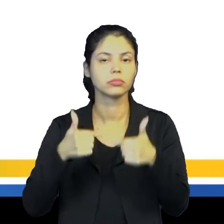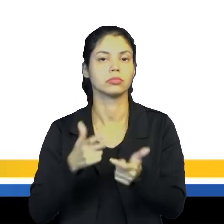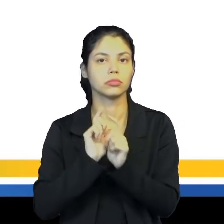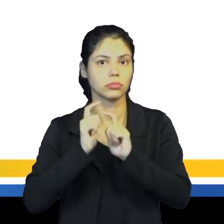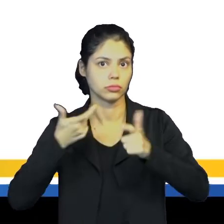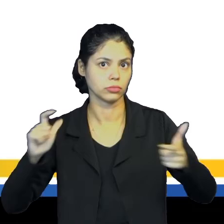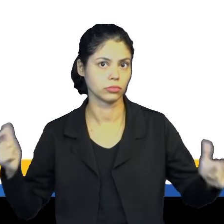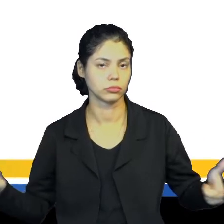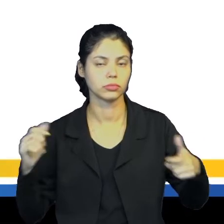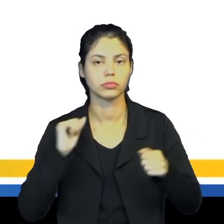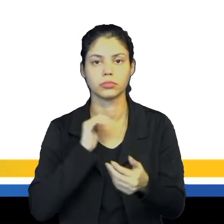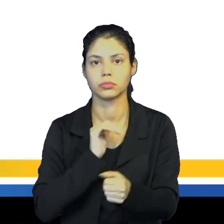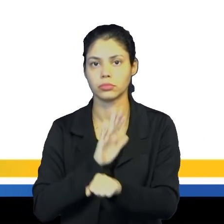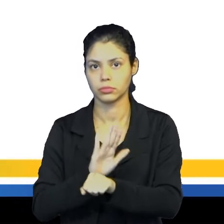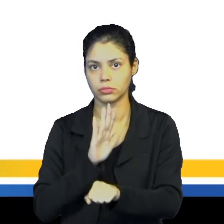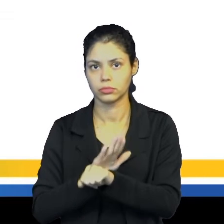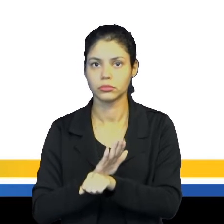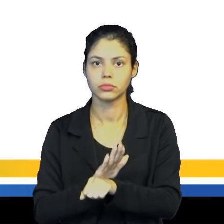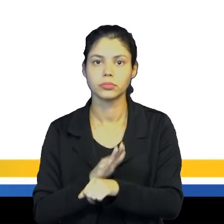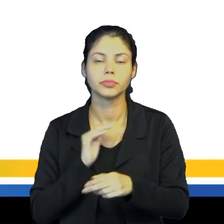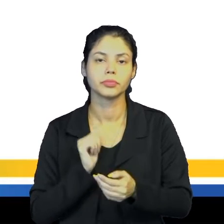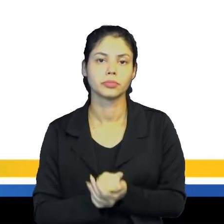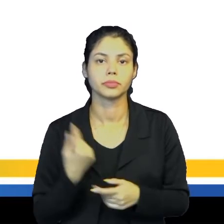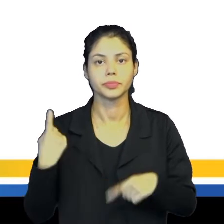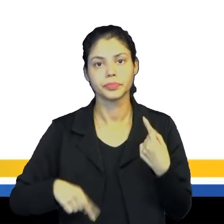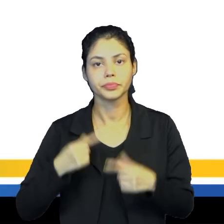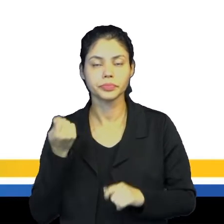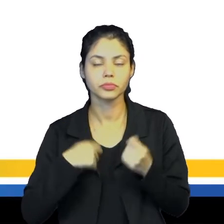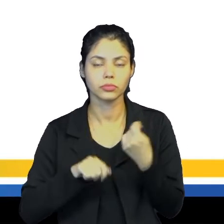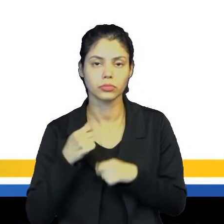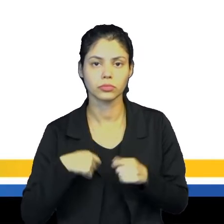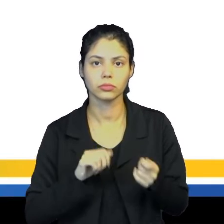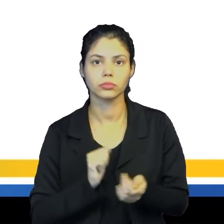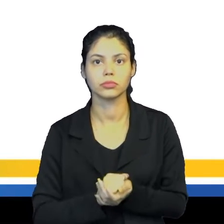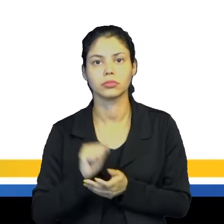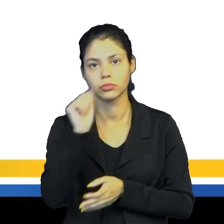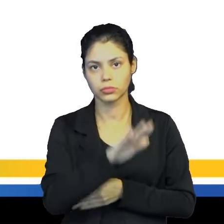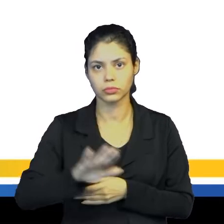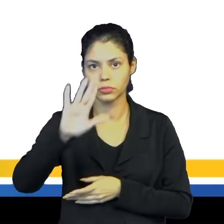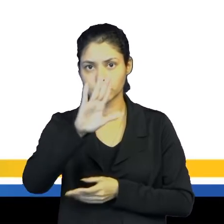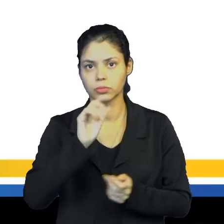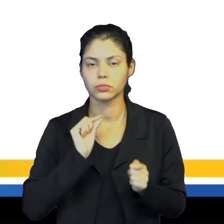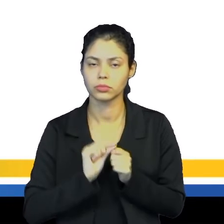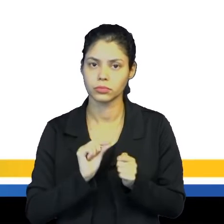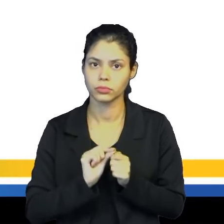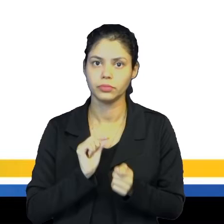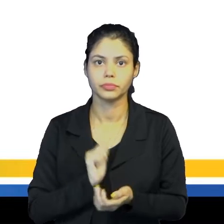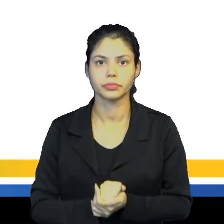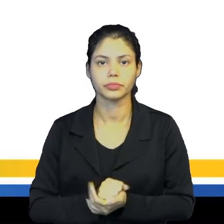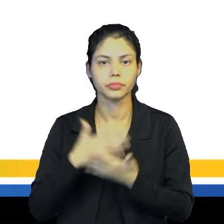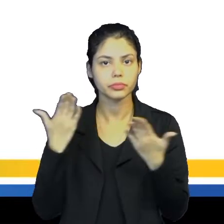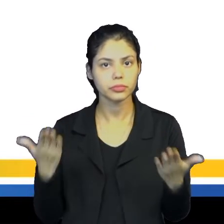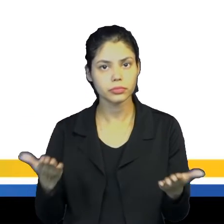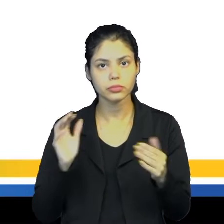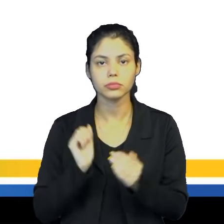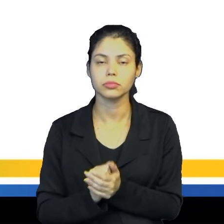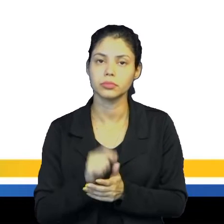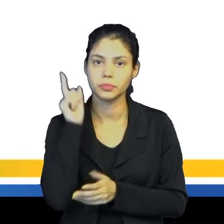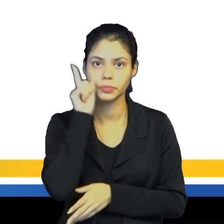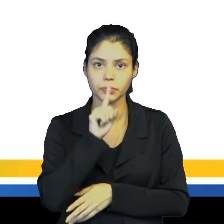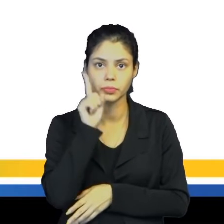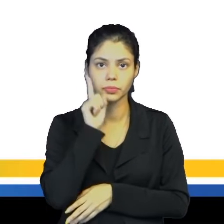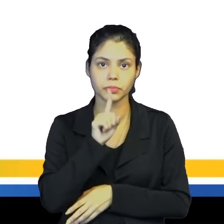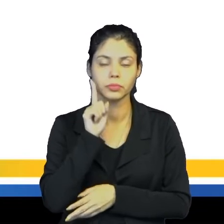amplo projeto de solidariedade e integração política e econômica entre essas nações recém-formadas. No entanto, os Estados